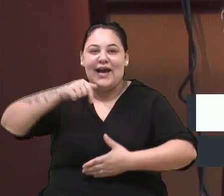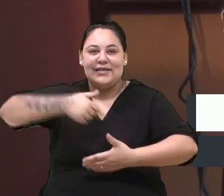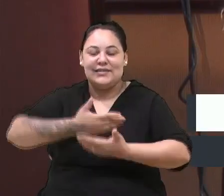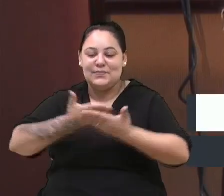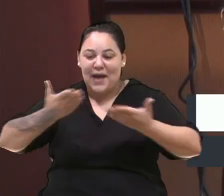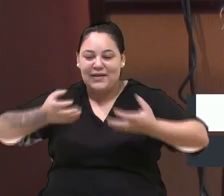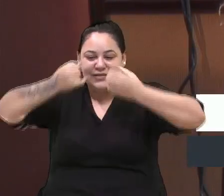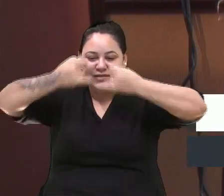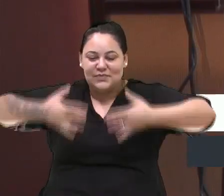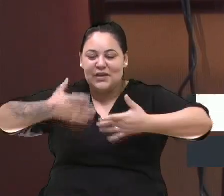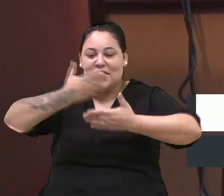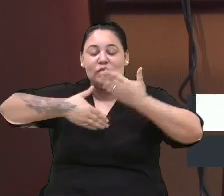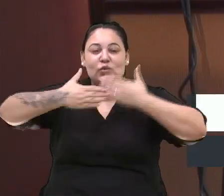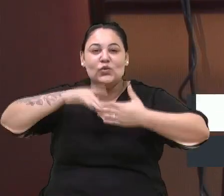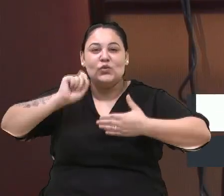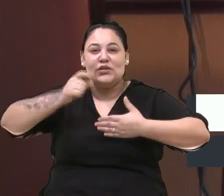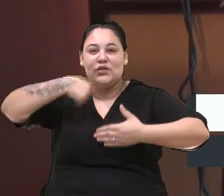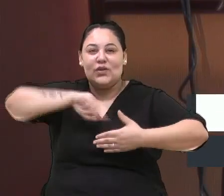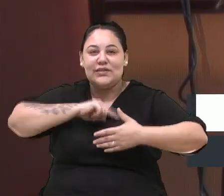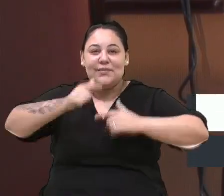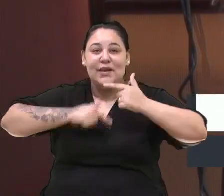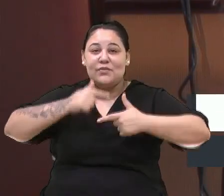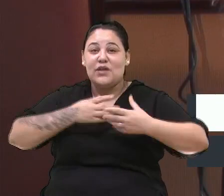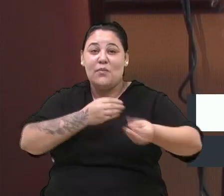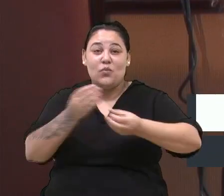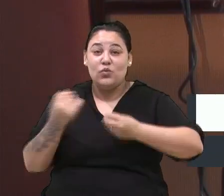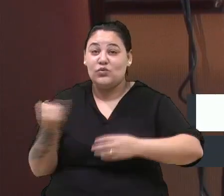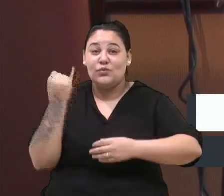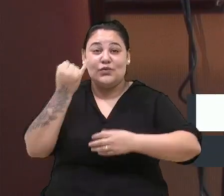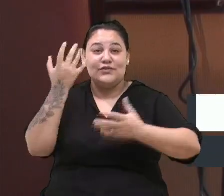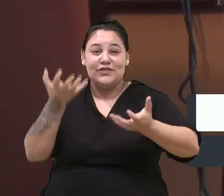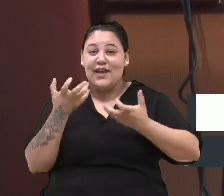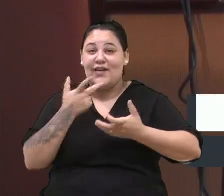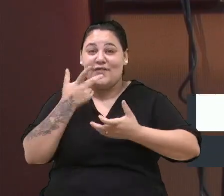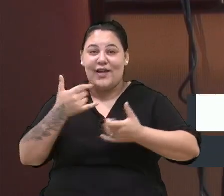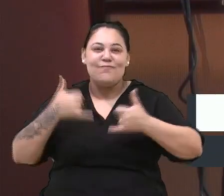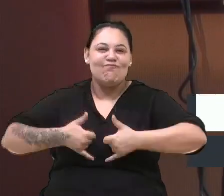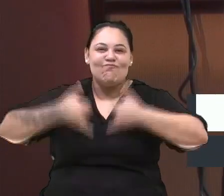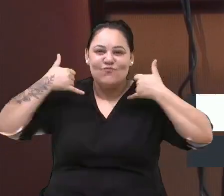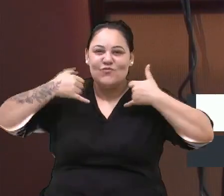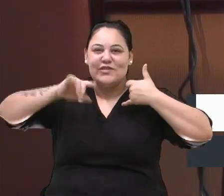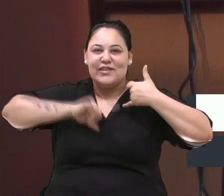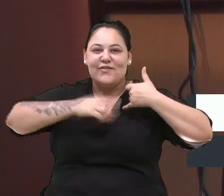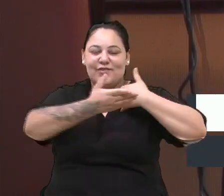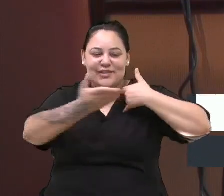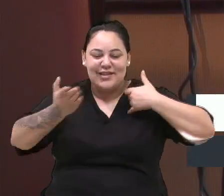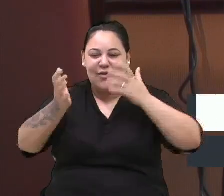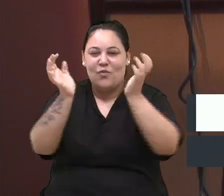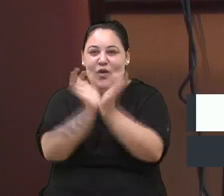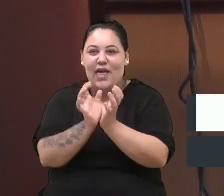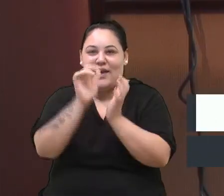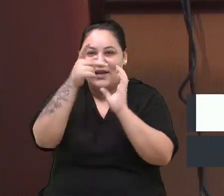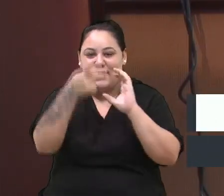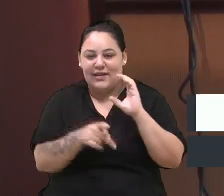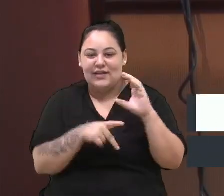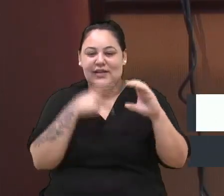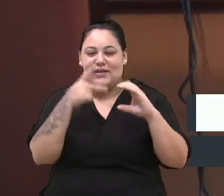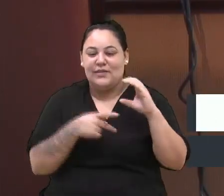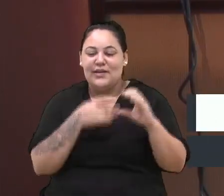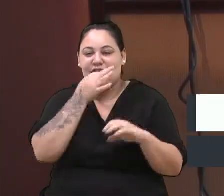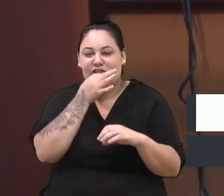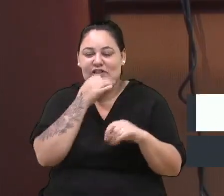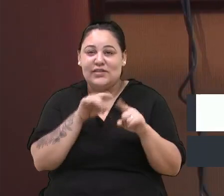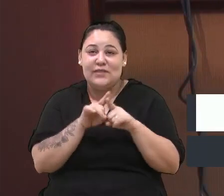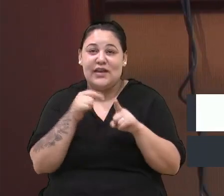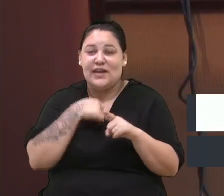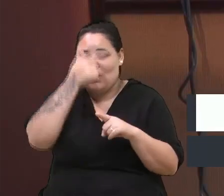a gente trabalha é importantíssimo. Quero lhe dizer que é uma honra tê-lo como colega vereador aqui na Câmara de Caxias do Sul. Eu acho que o